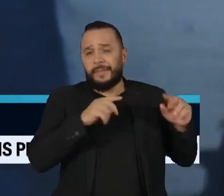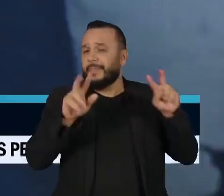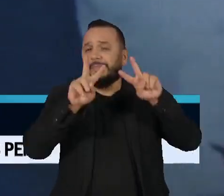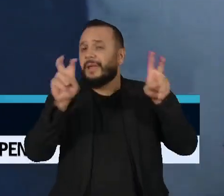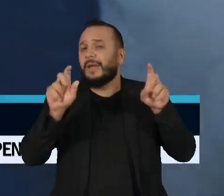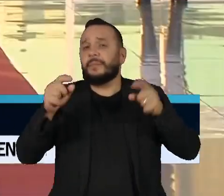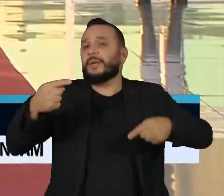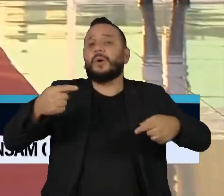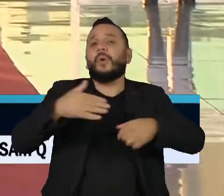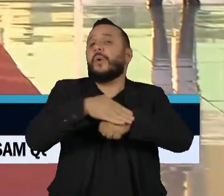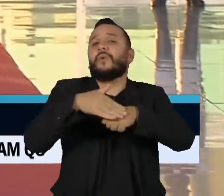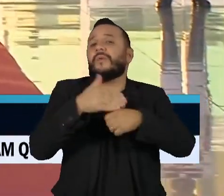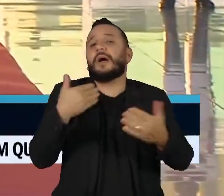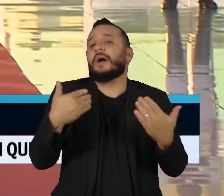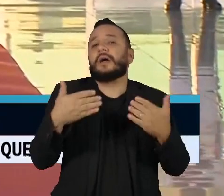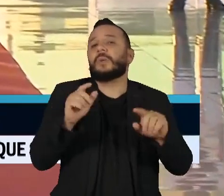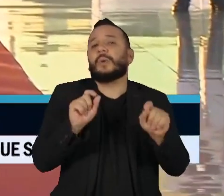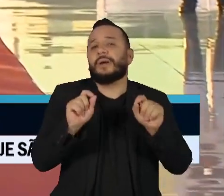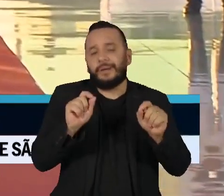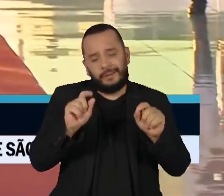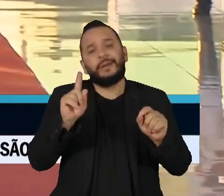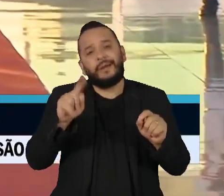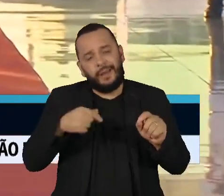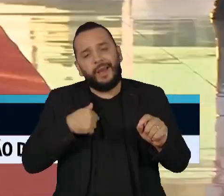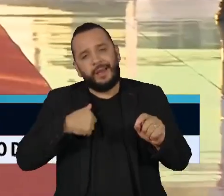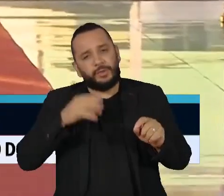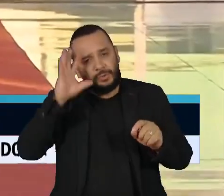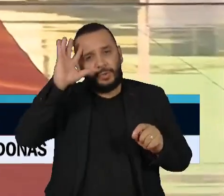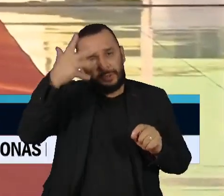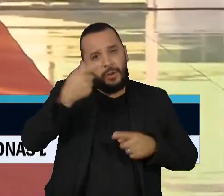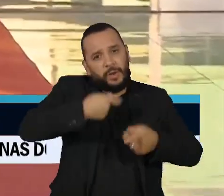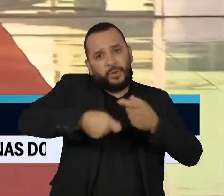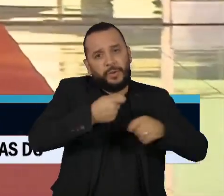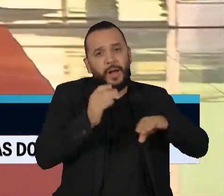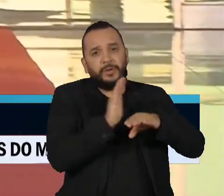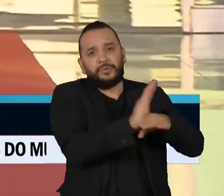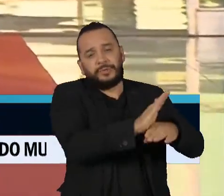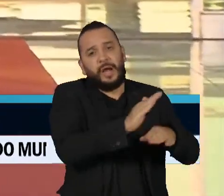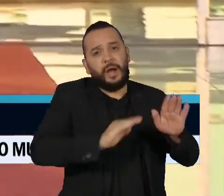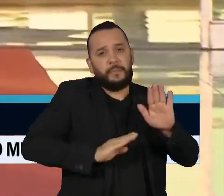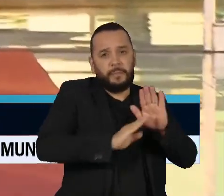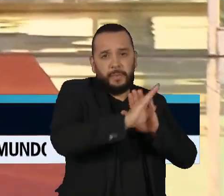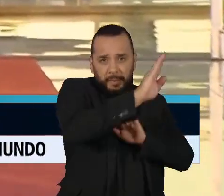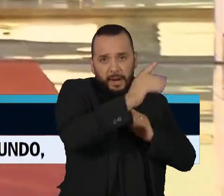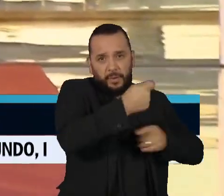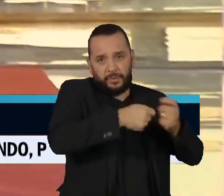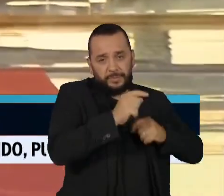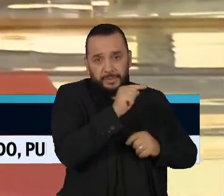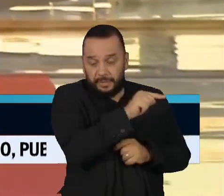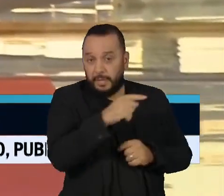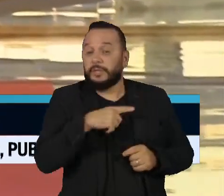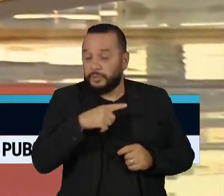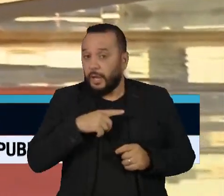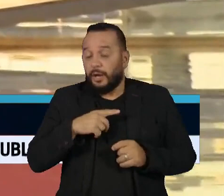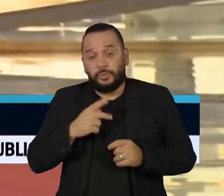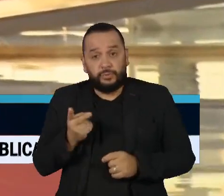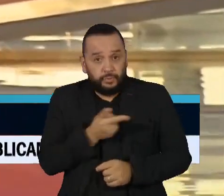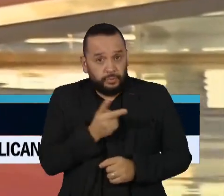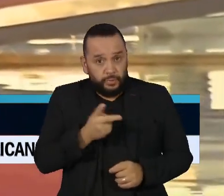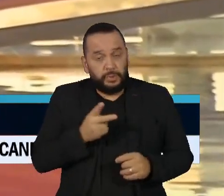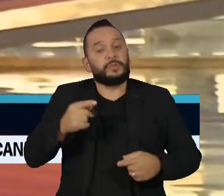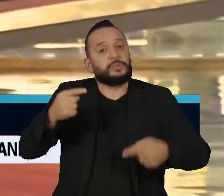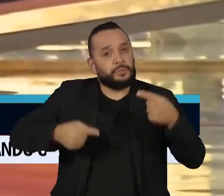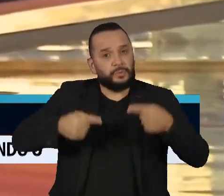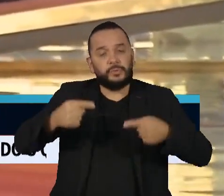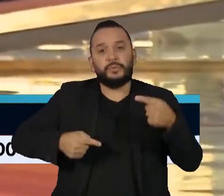a sair da crise os dois governos discutem Desde janeiro um acordo para facilitar os negócios os presidentes